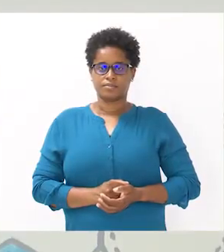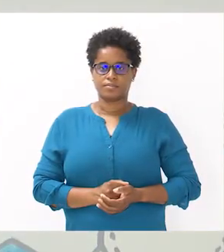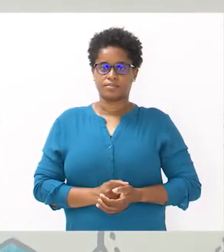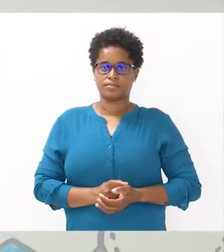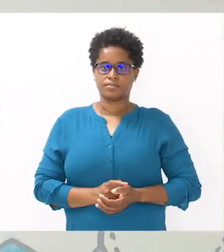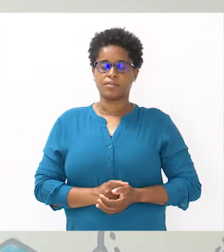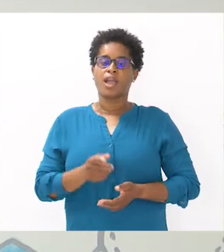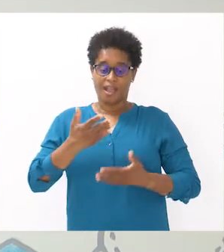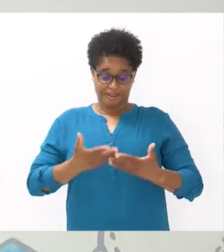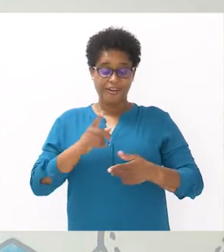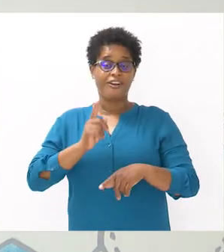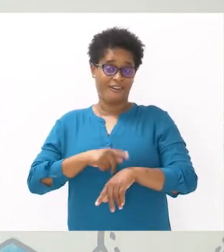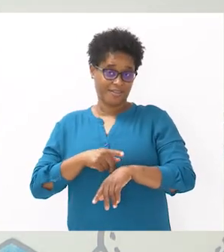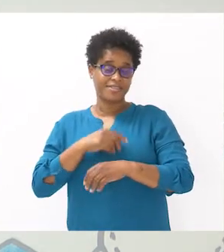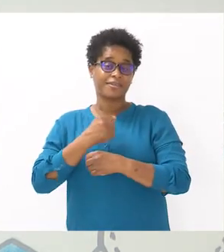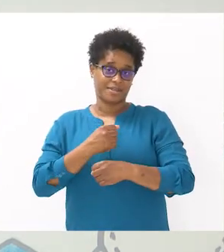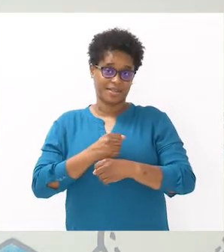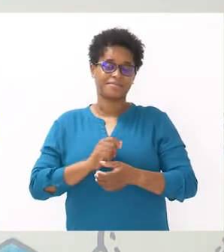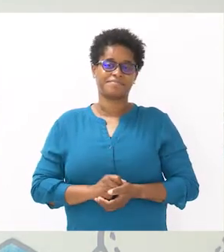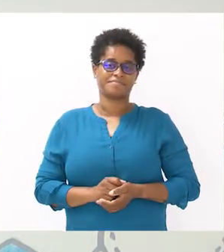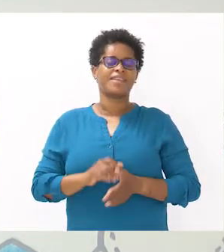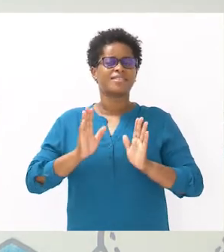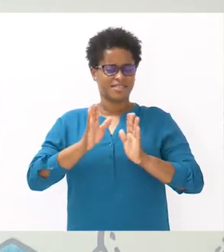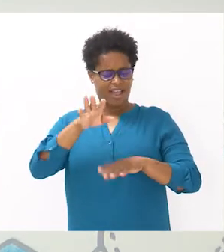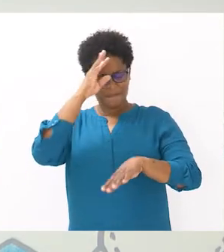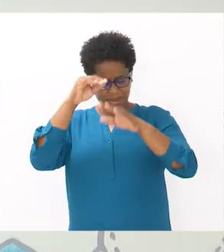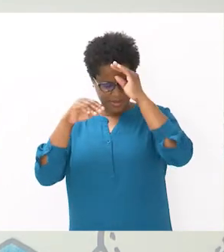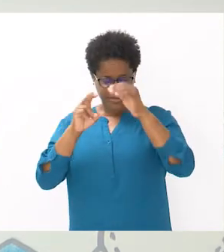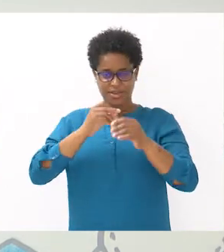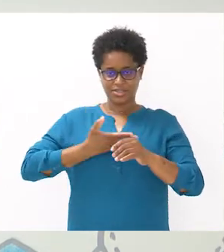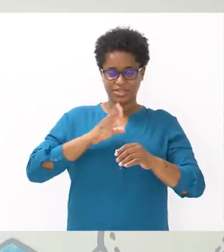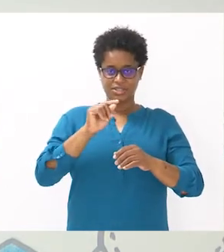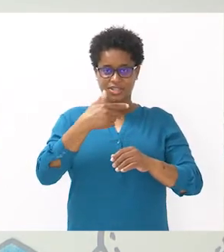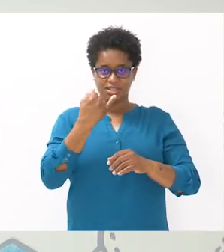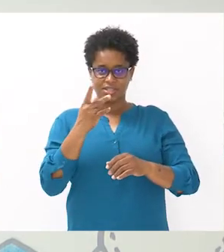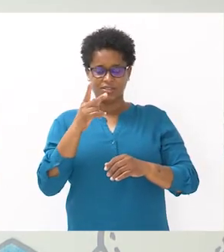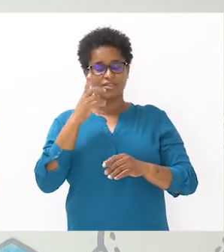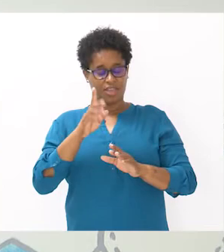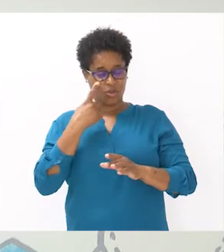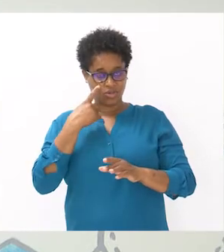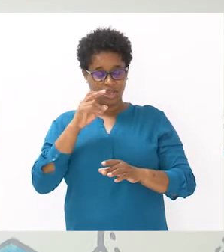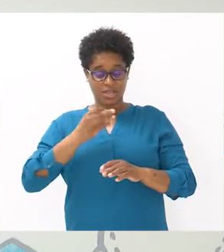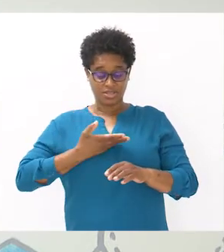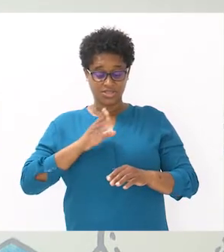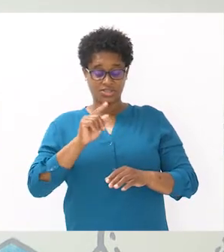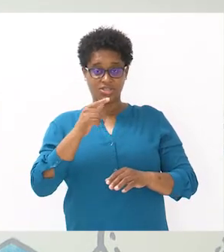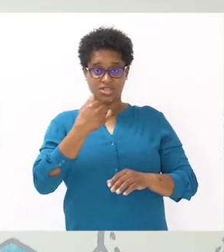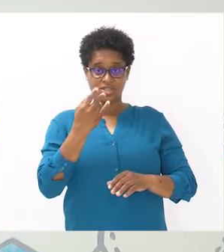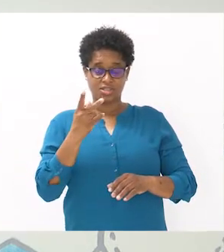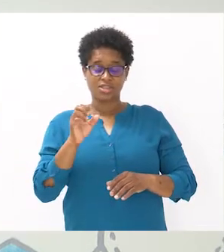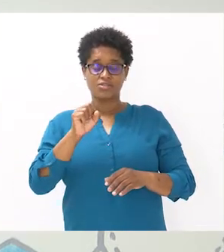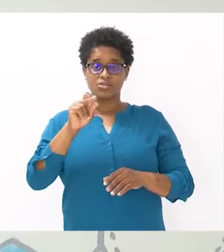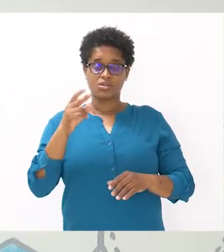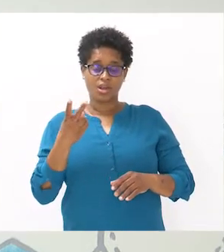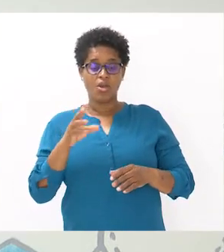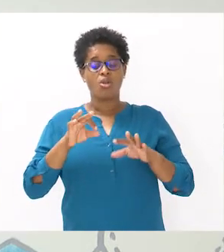Vamos exercitar, não é? Já aprenderam o adjetivo, já conheceram os adjetivos no grau normal, como é